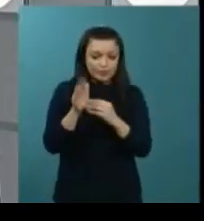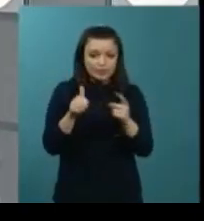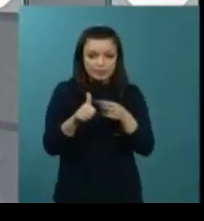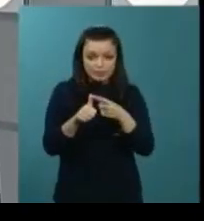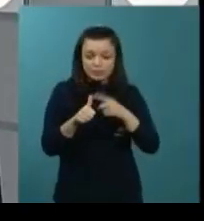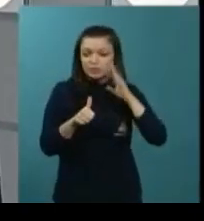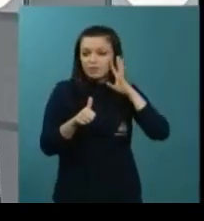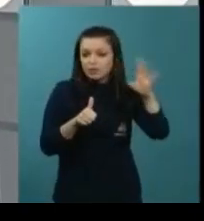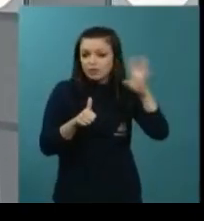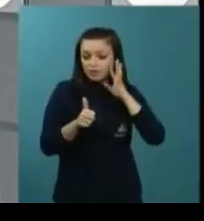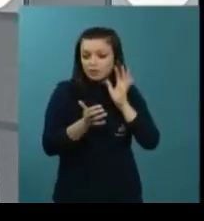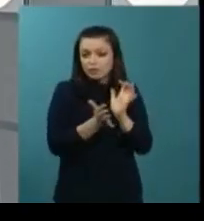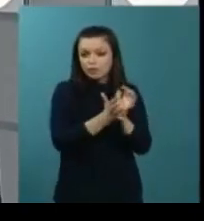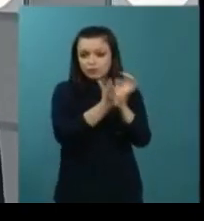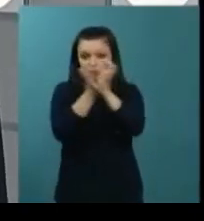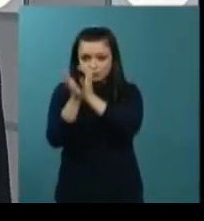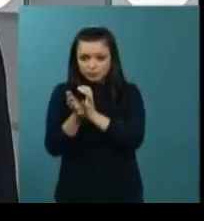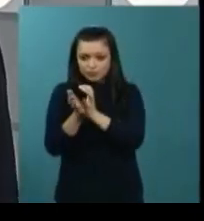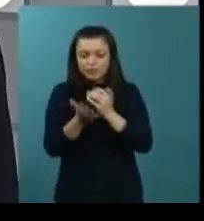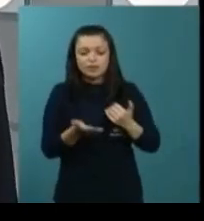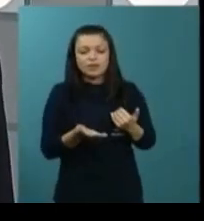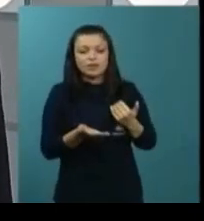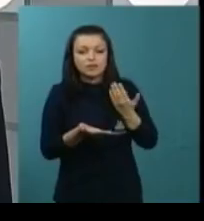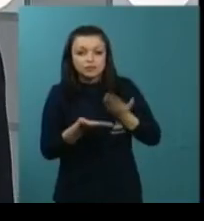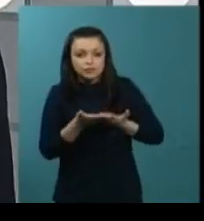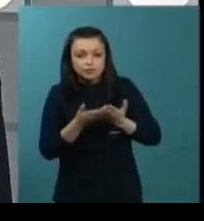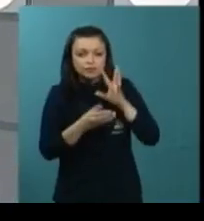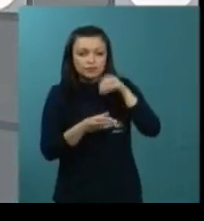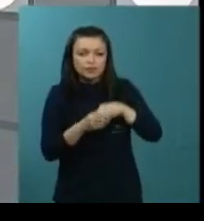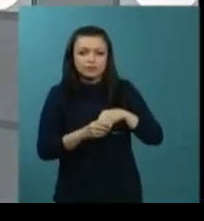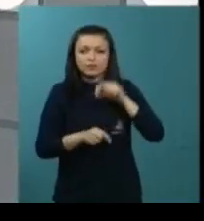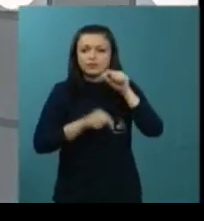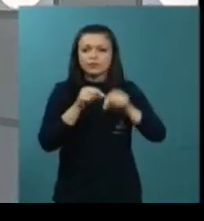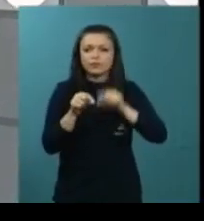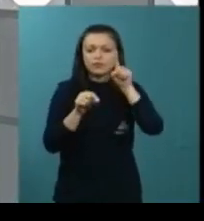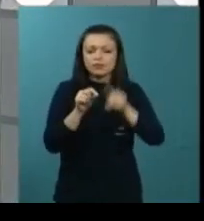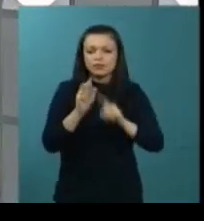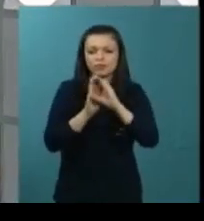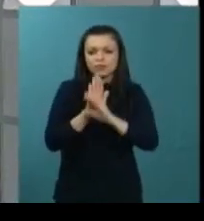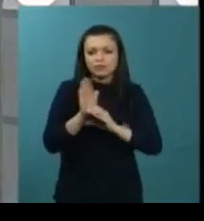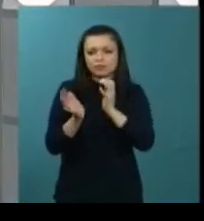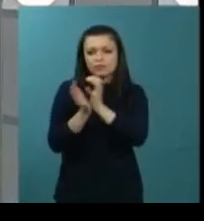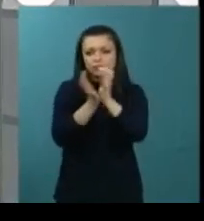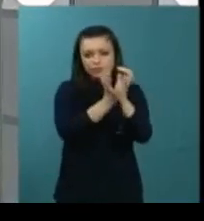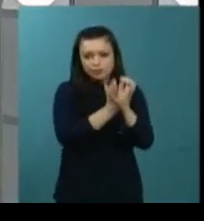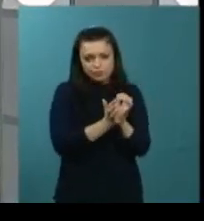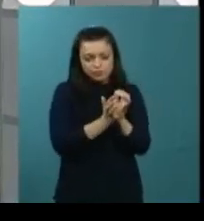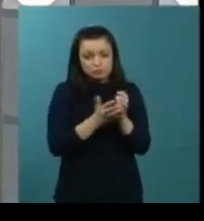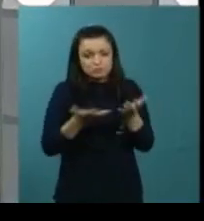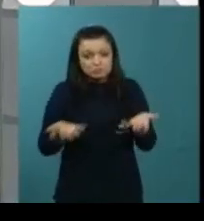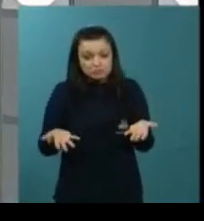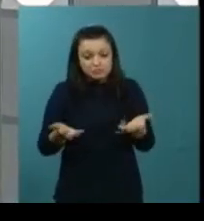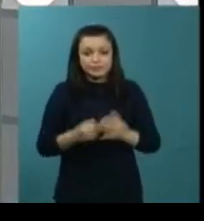de conjuntos. Estudamos, então, o que vem a ser um conjunto.